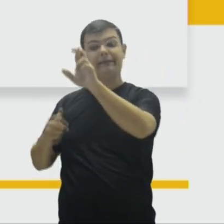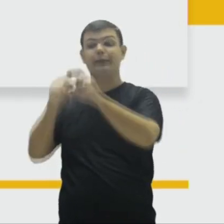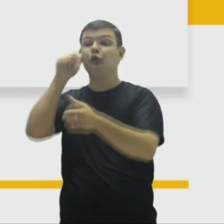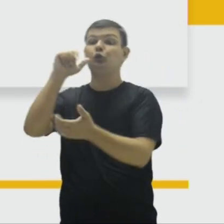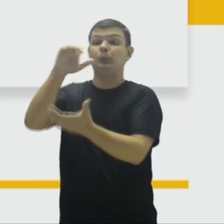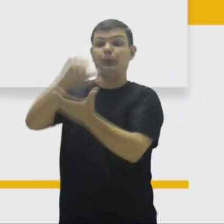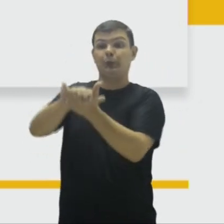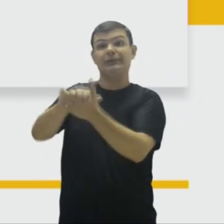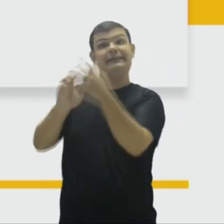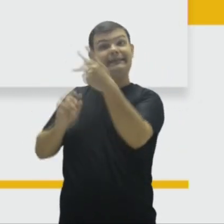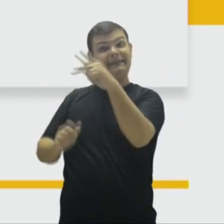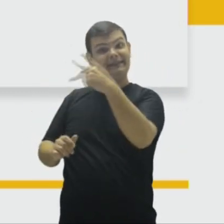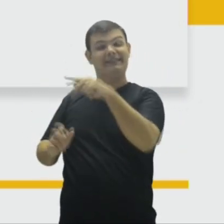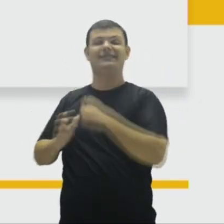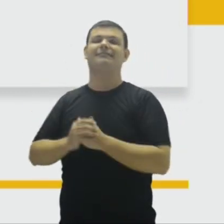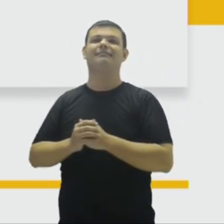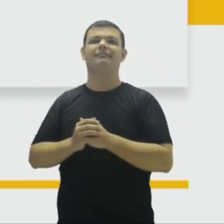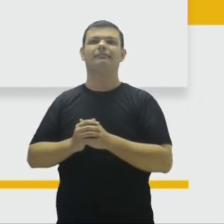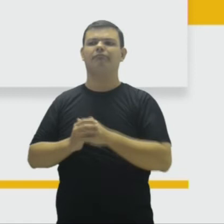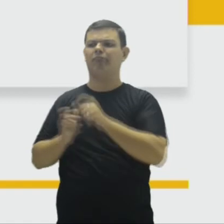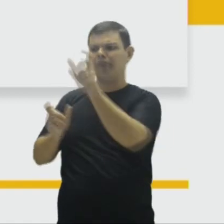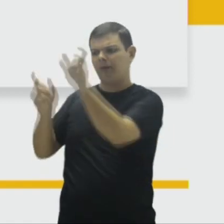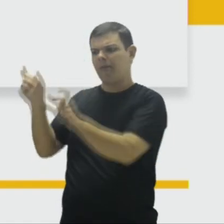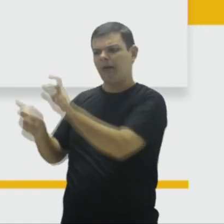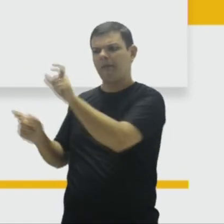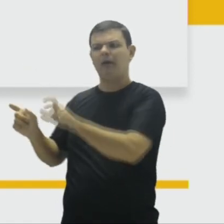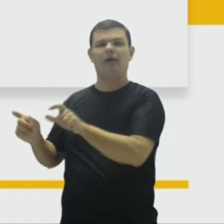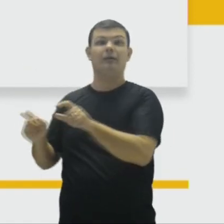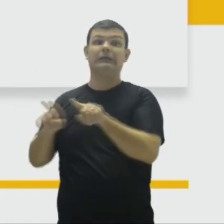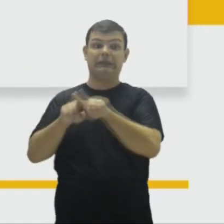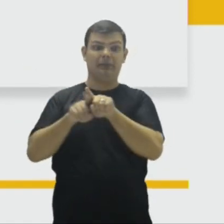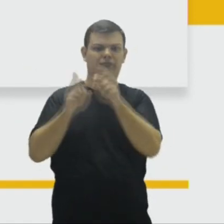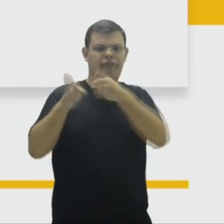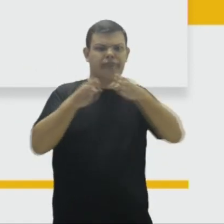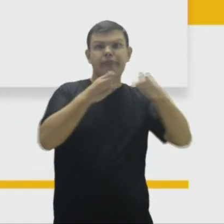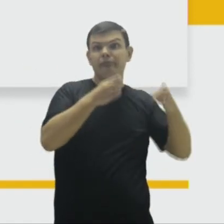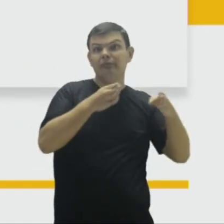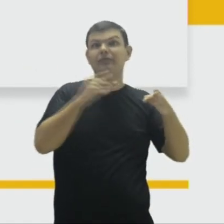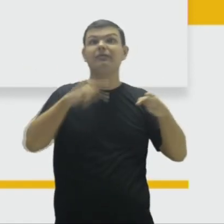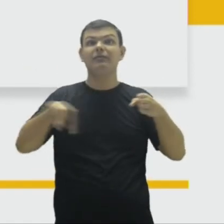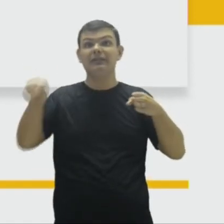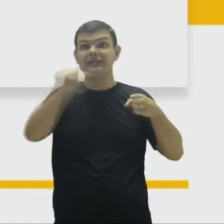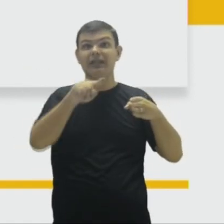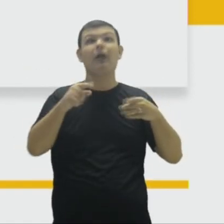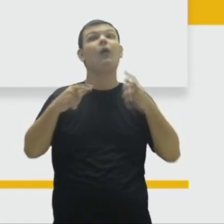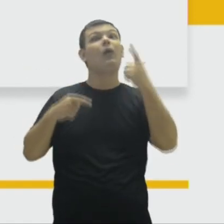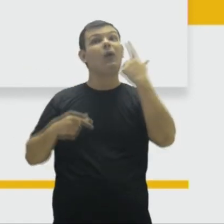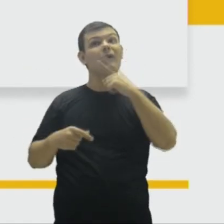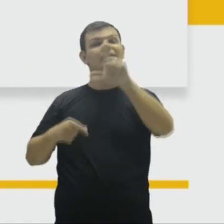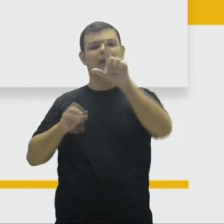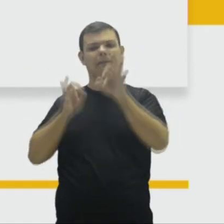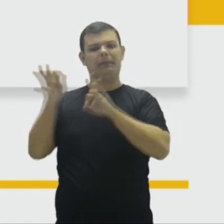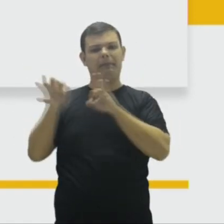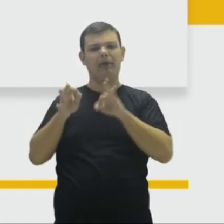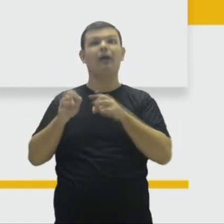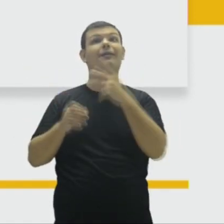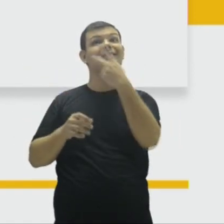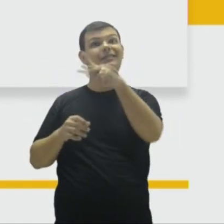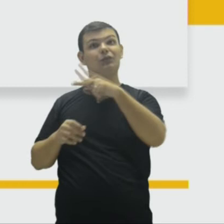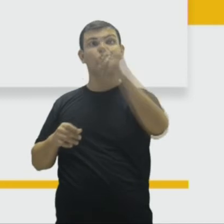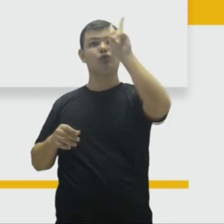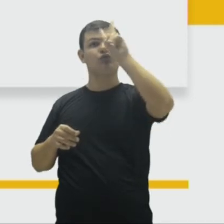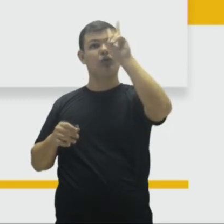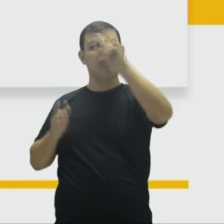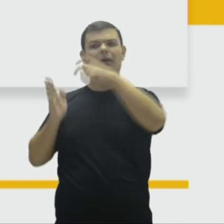do fazendeiro. É com essa estrutura, crianças, que vocês vão construir uma